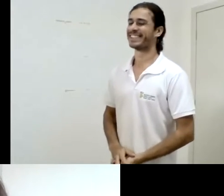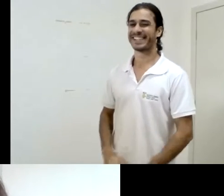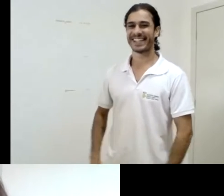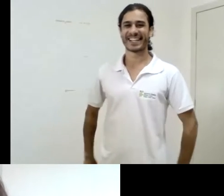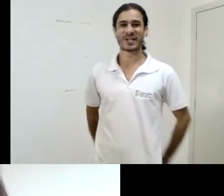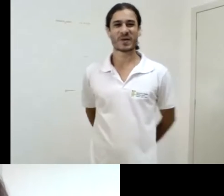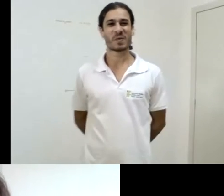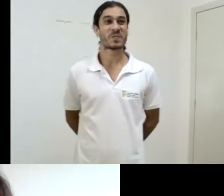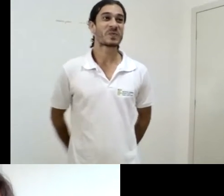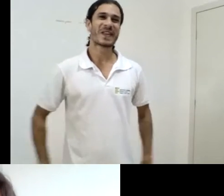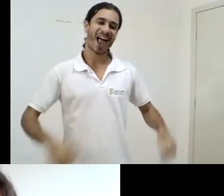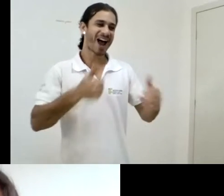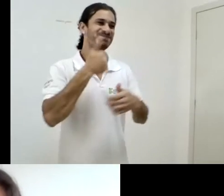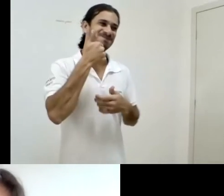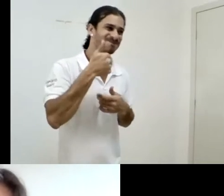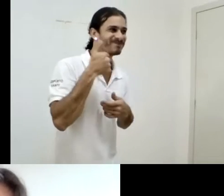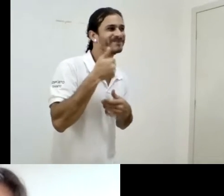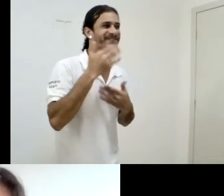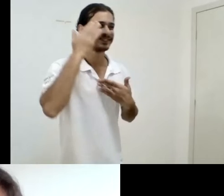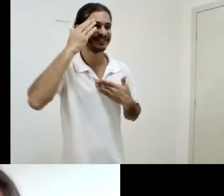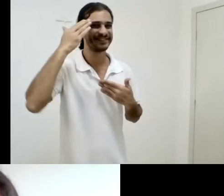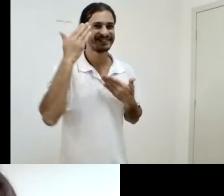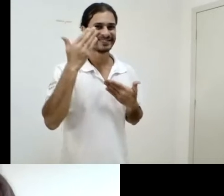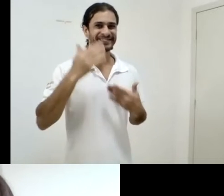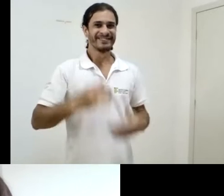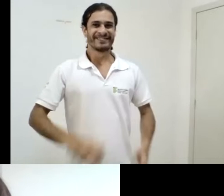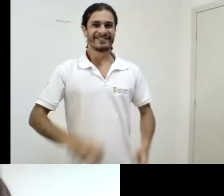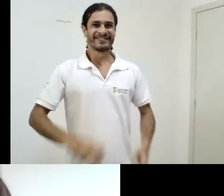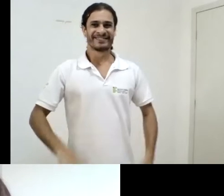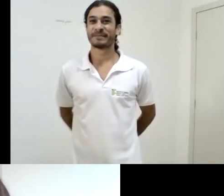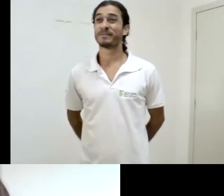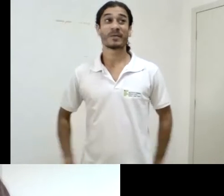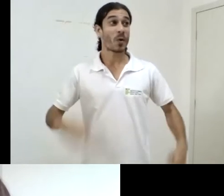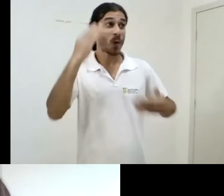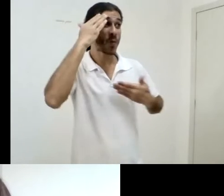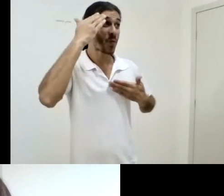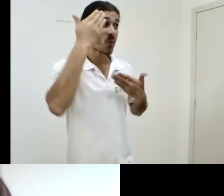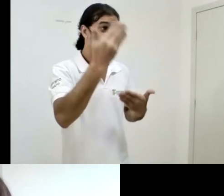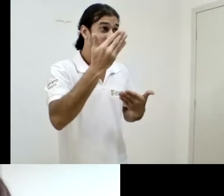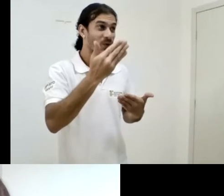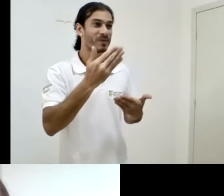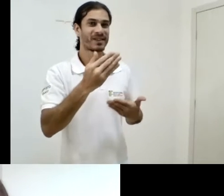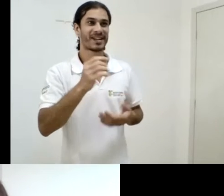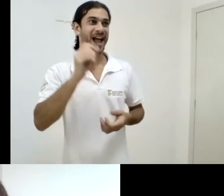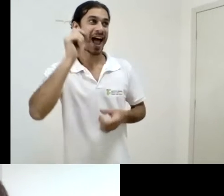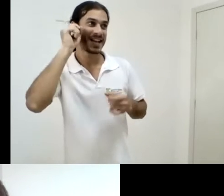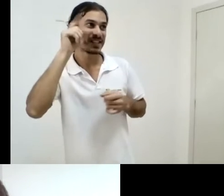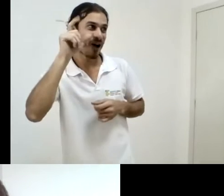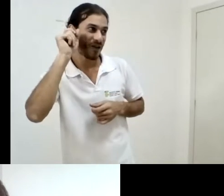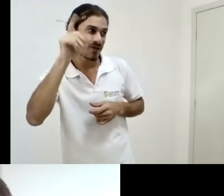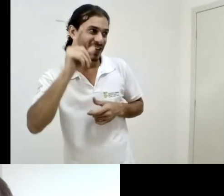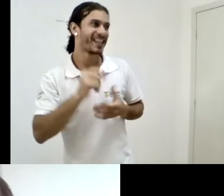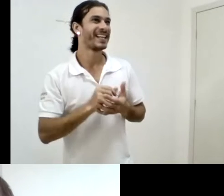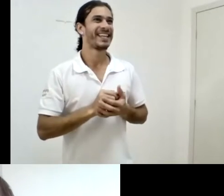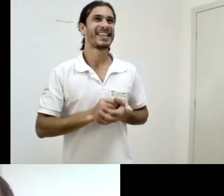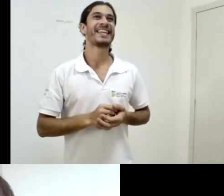Tá jóia, né? A nova turma aí. Obrigada aí ao Felipe, eu vi o chat aqui da Renata, né?